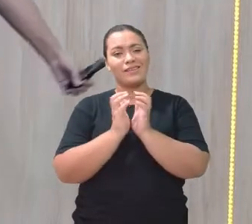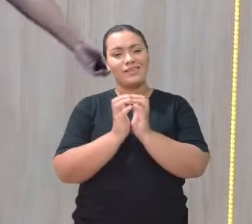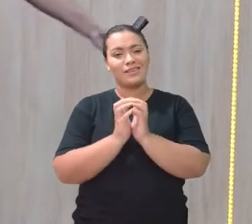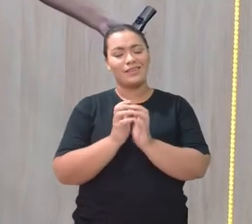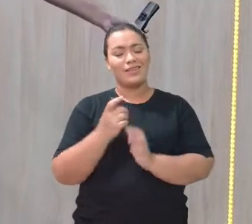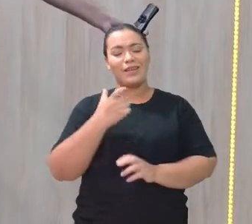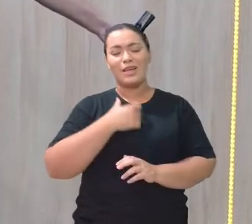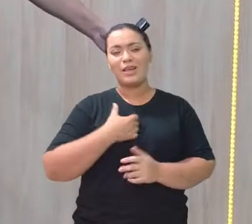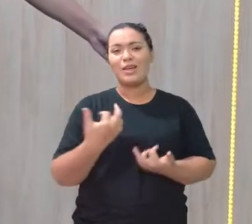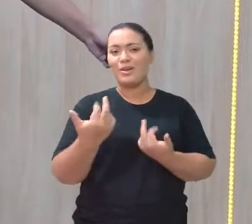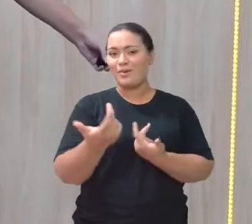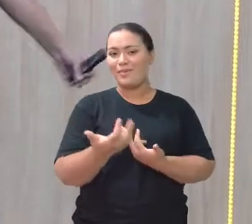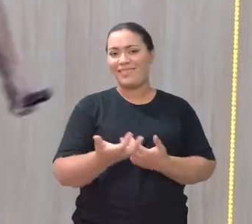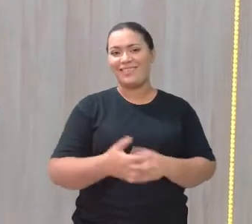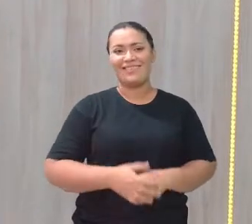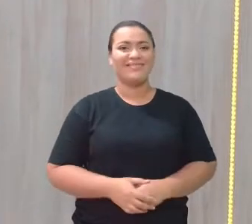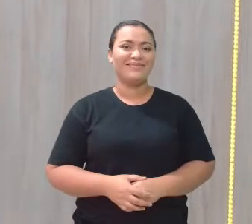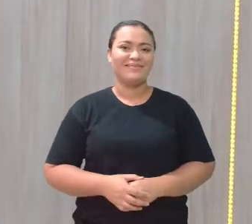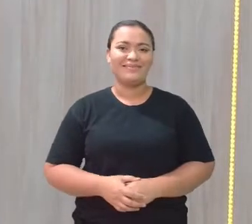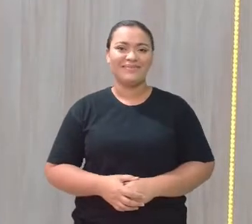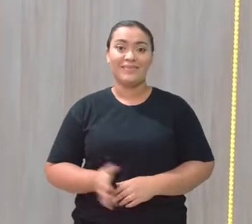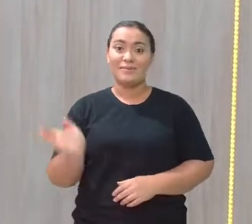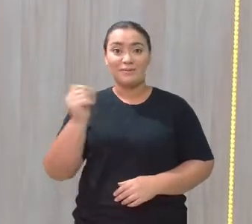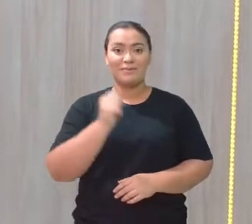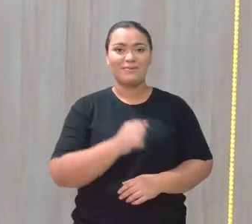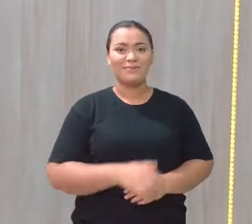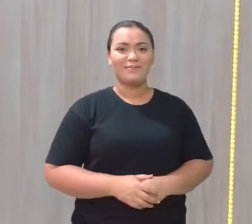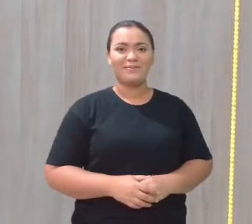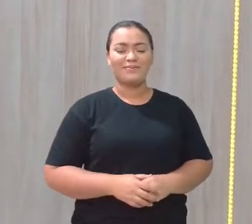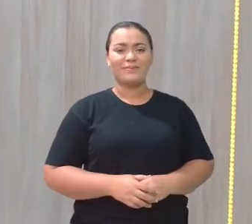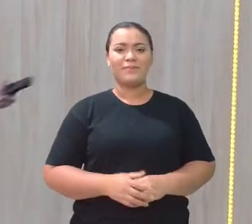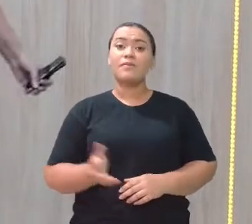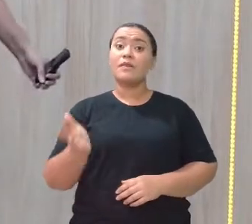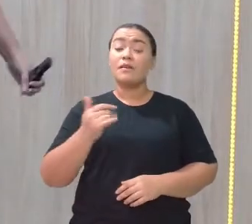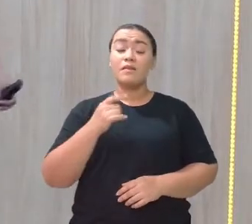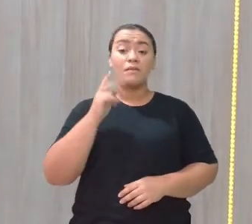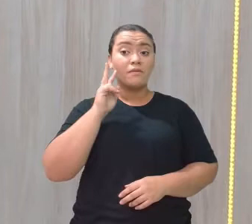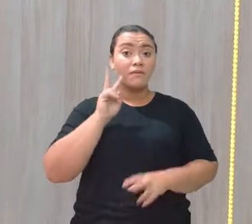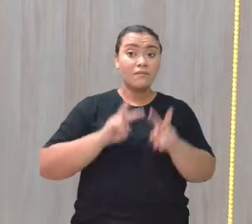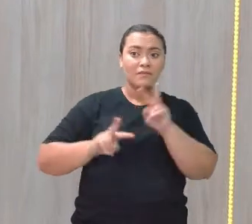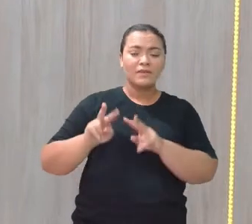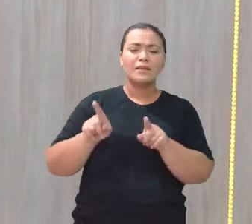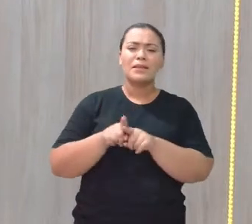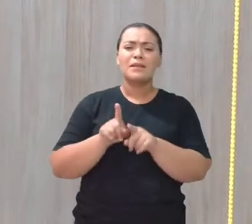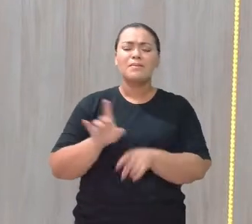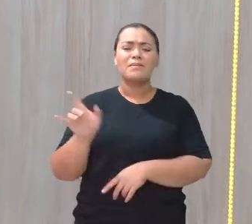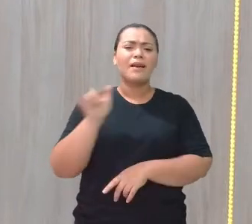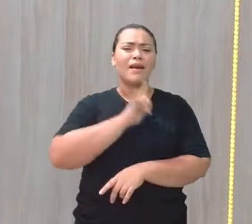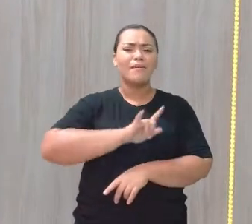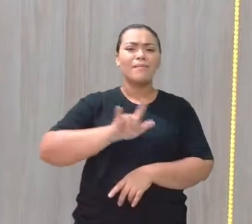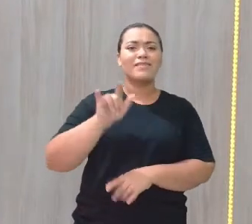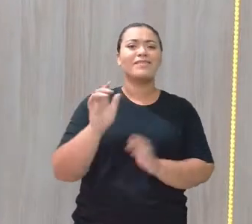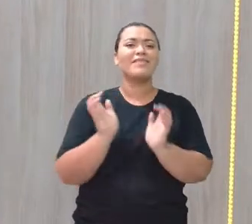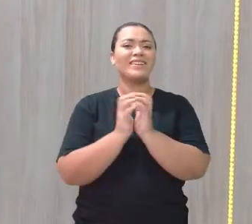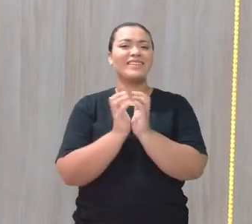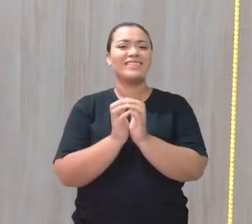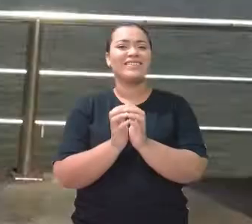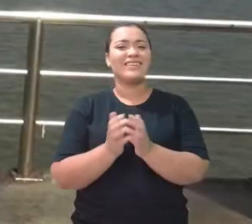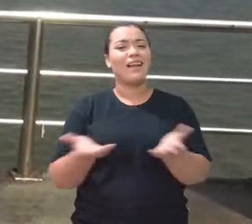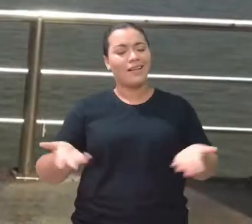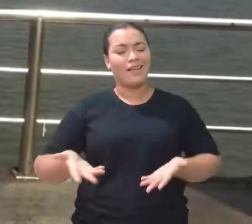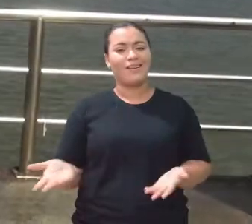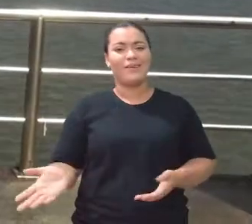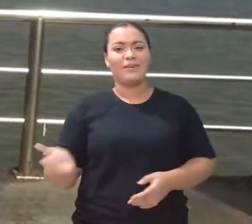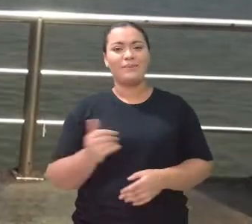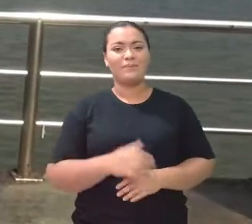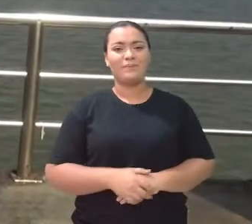sou apaixonada. Vamos lá? Vamos conferir e se apaixonar por Recife? Agora!